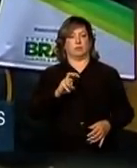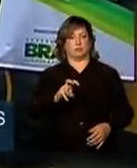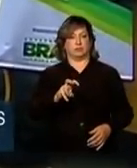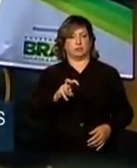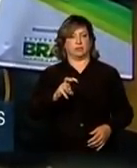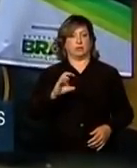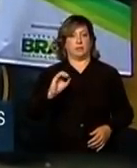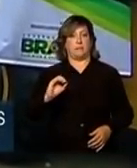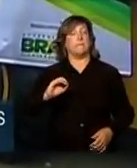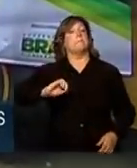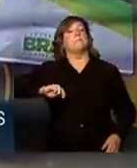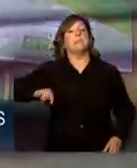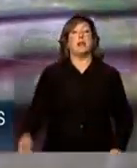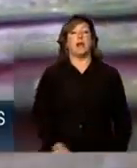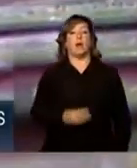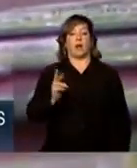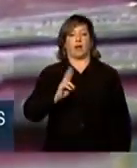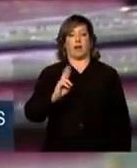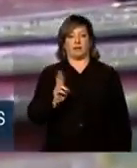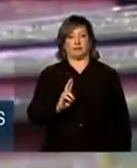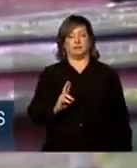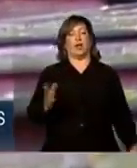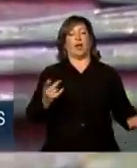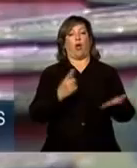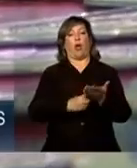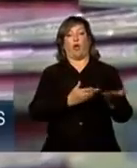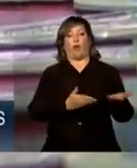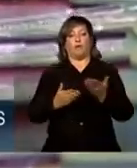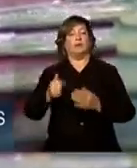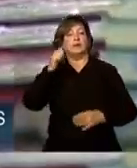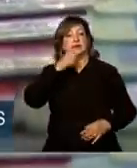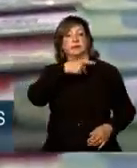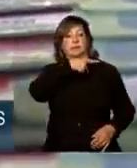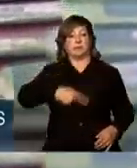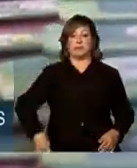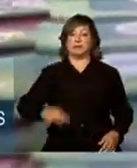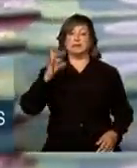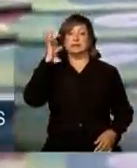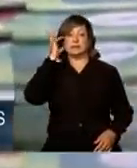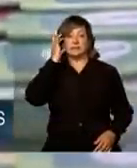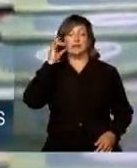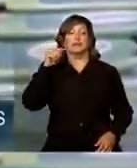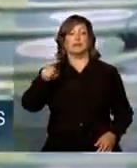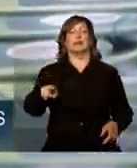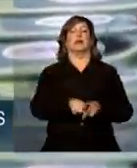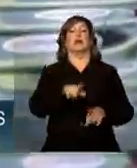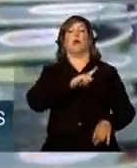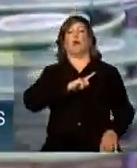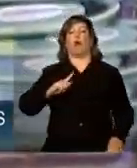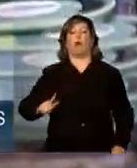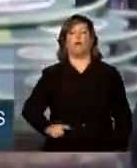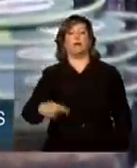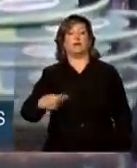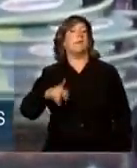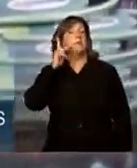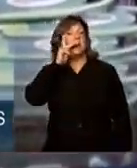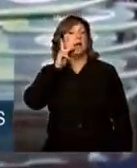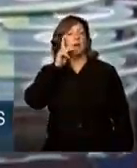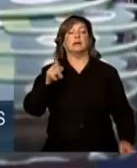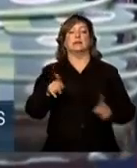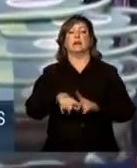milhões de reais. Convidamos a Presidenta da República, o Governador do Estado do Piauí,